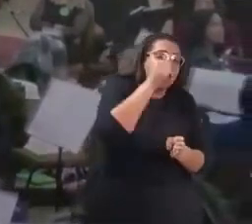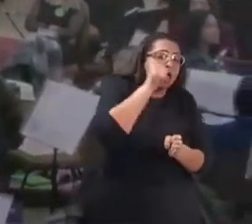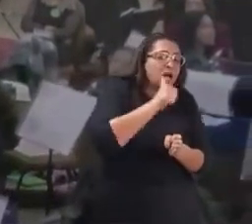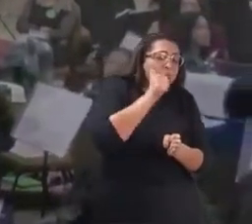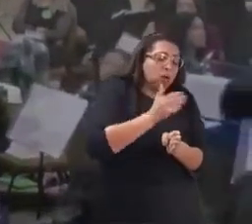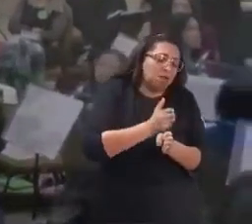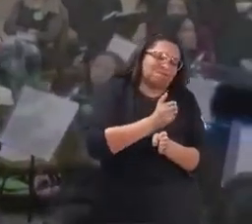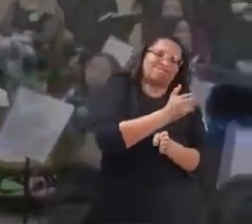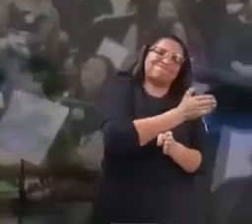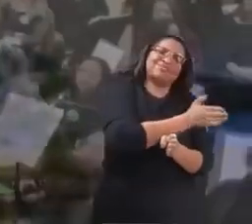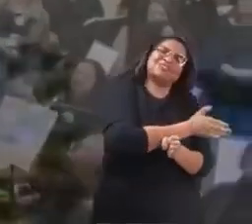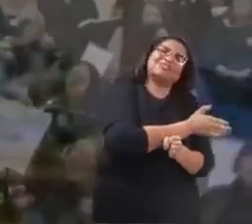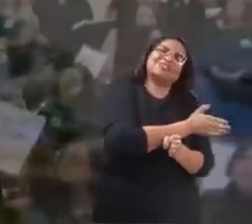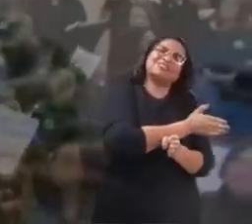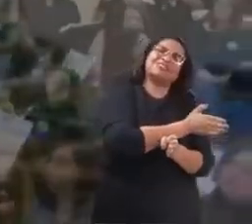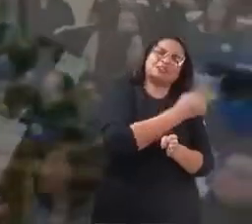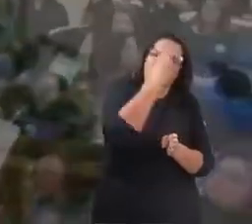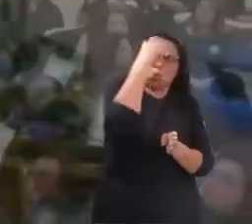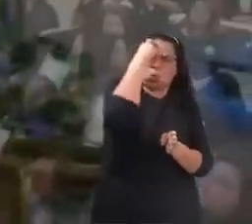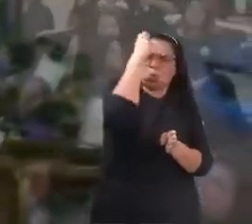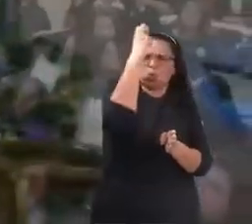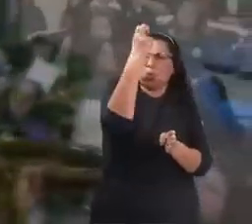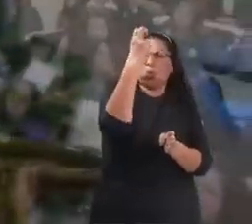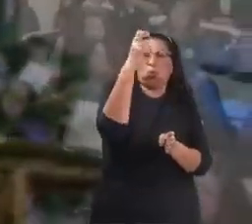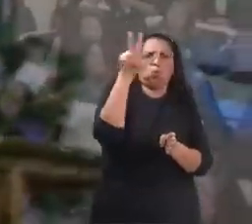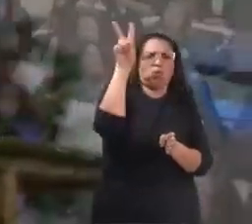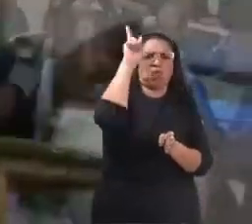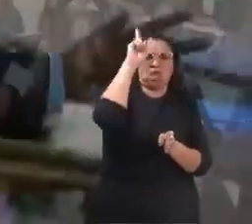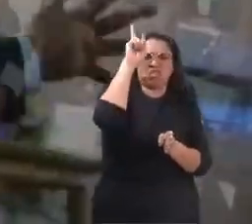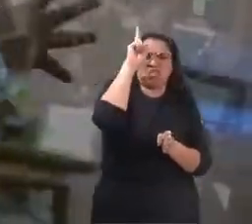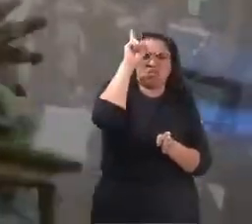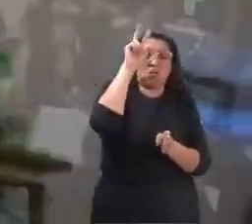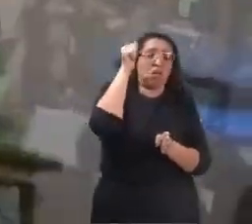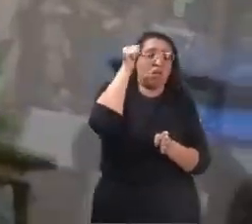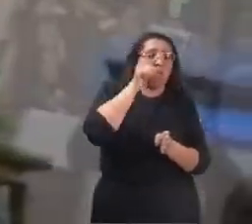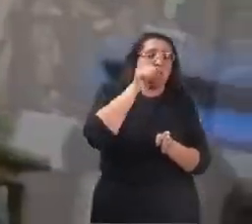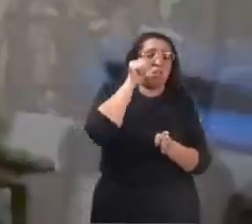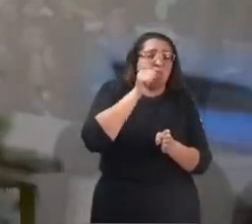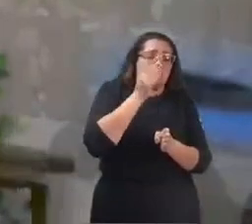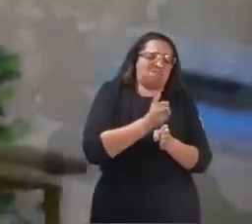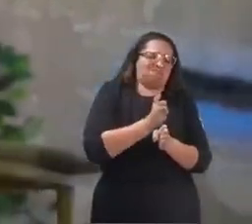A cultura, a história deixava elas para trás.